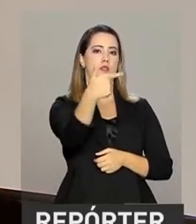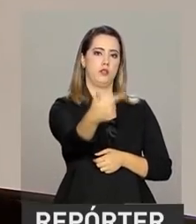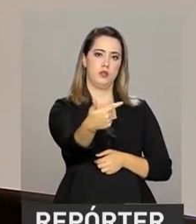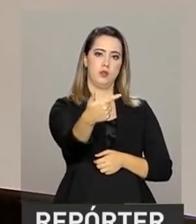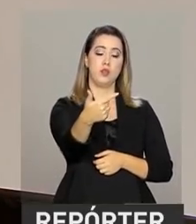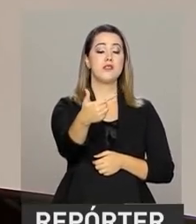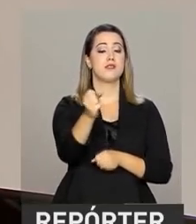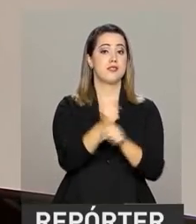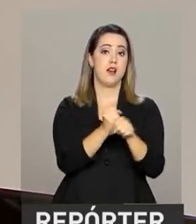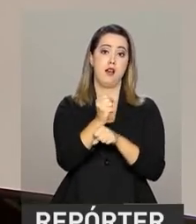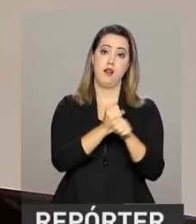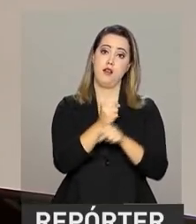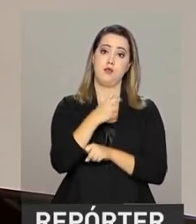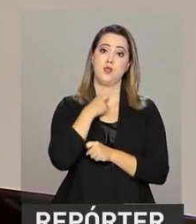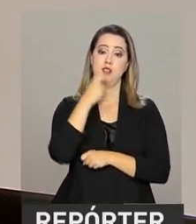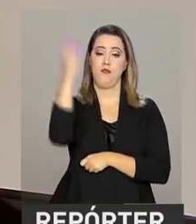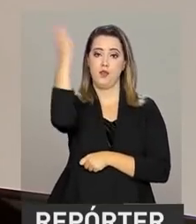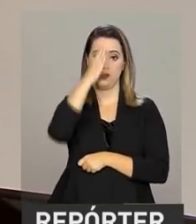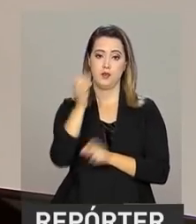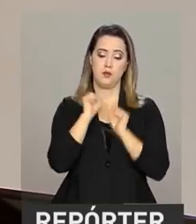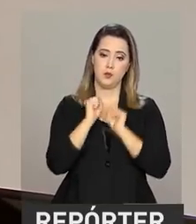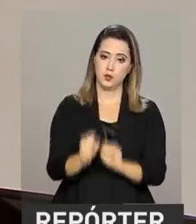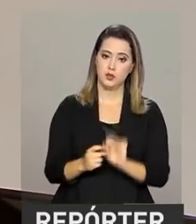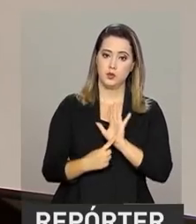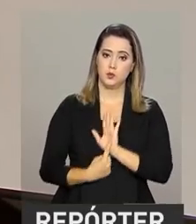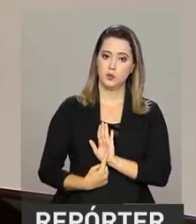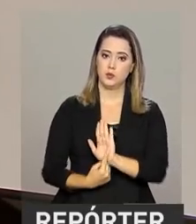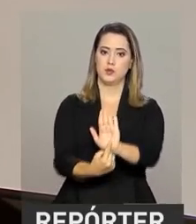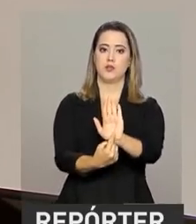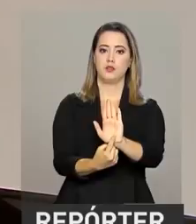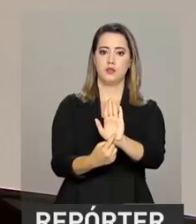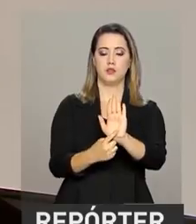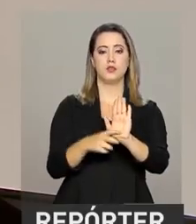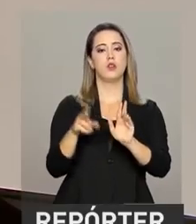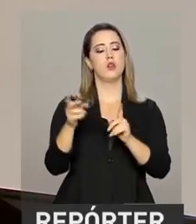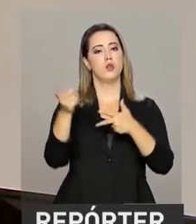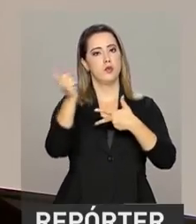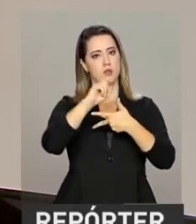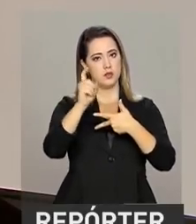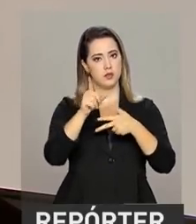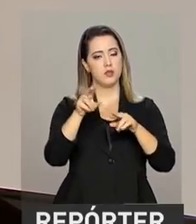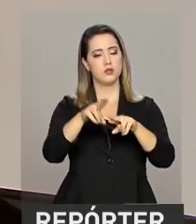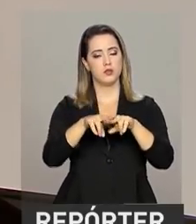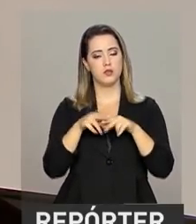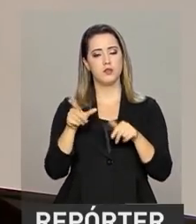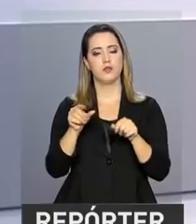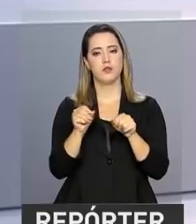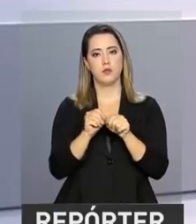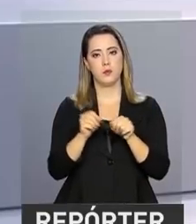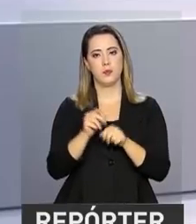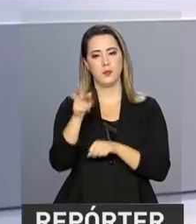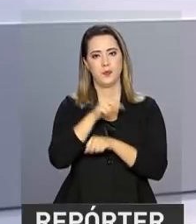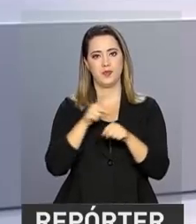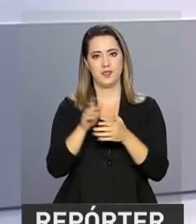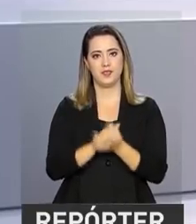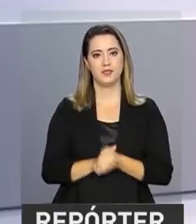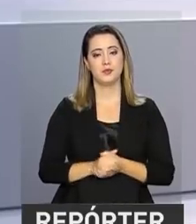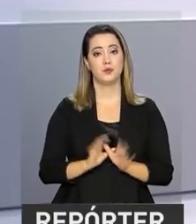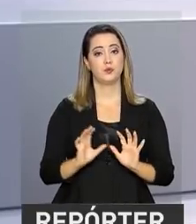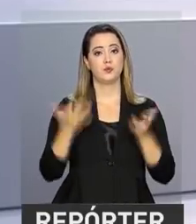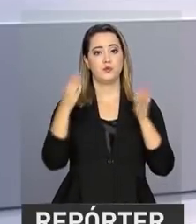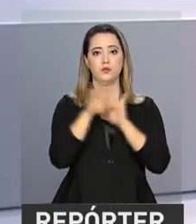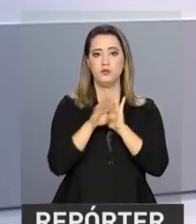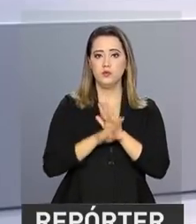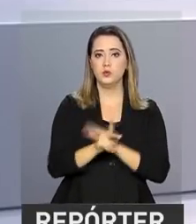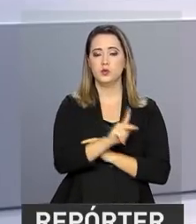voz do brasil e podendo mostrar o que o executivo tem feito pelo país se o programa o